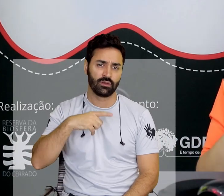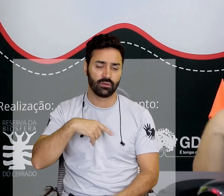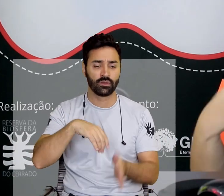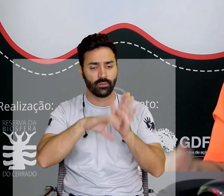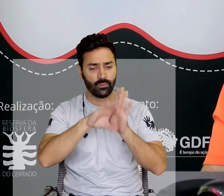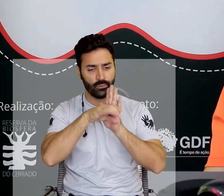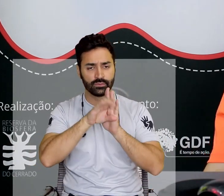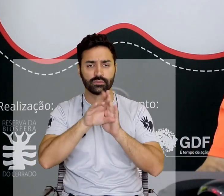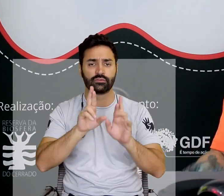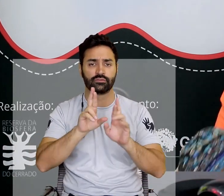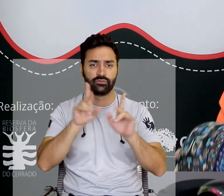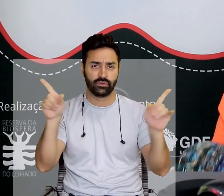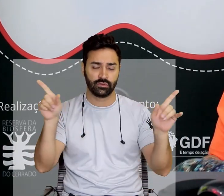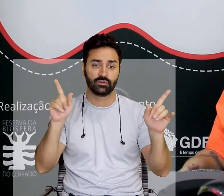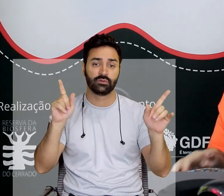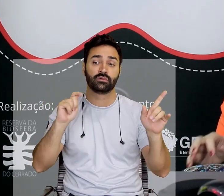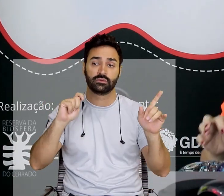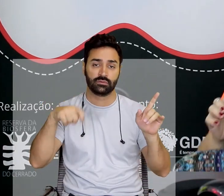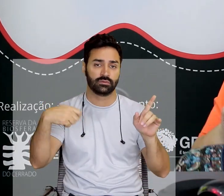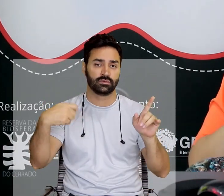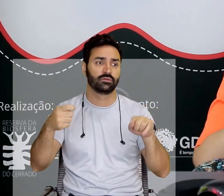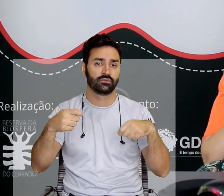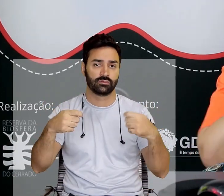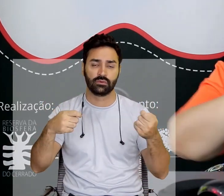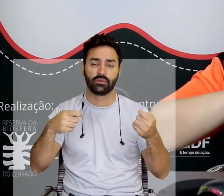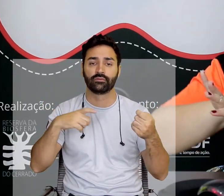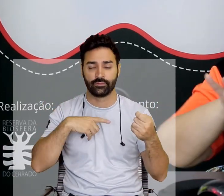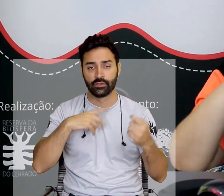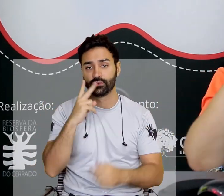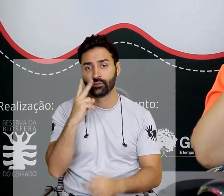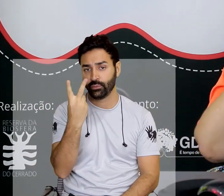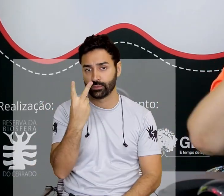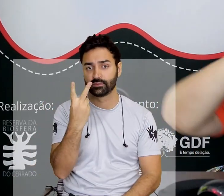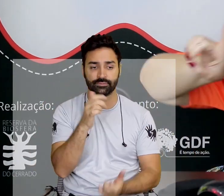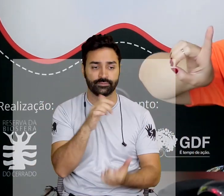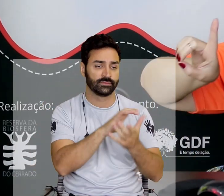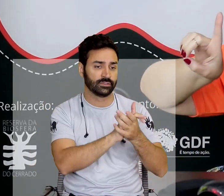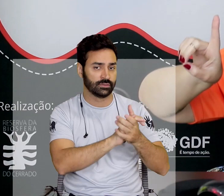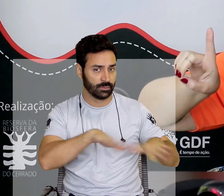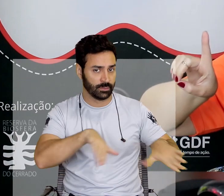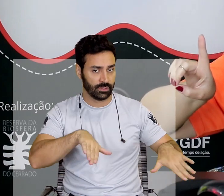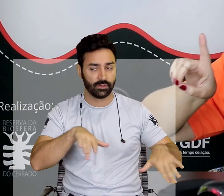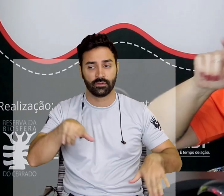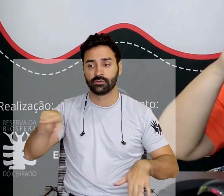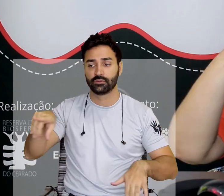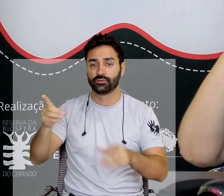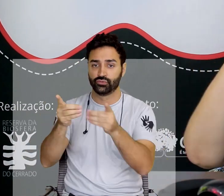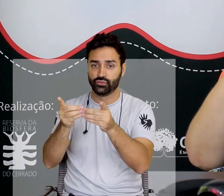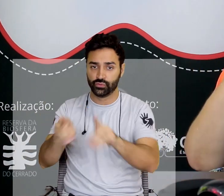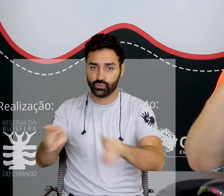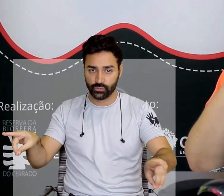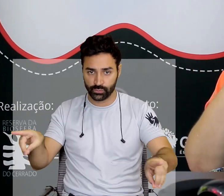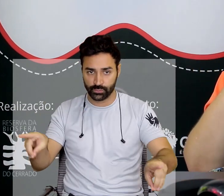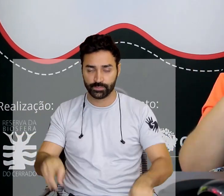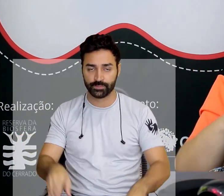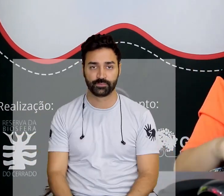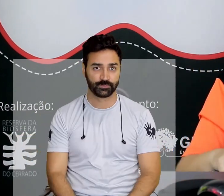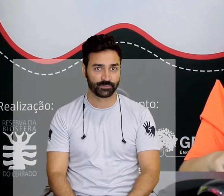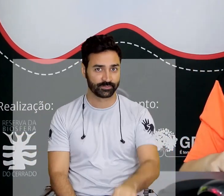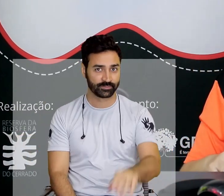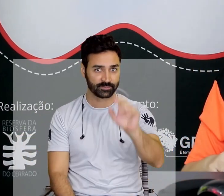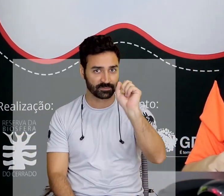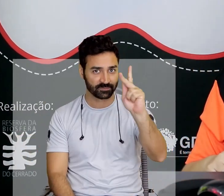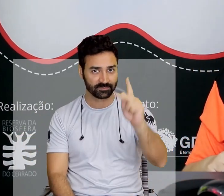conceito, mas o sinal também nós temos 2. Para separar e para divorciar. Ok?